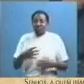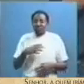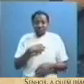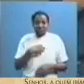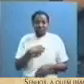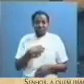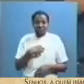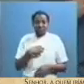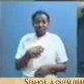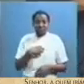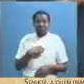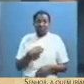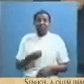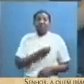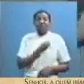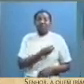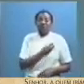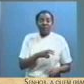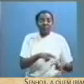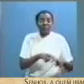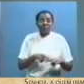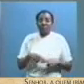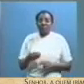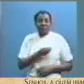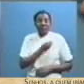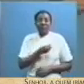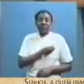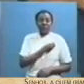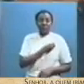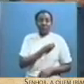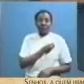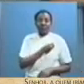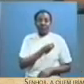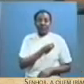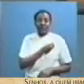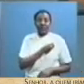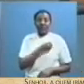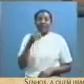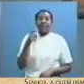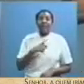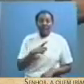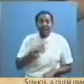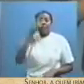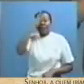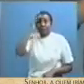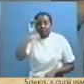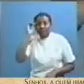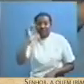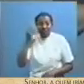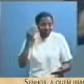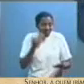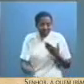O encardido, ele sabe trabalhar muito bem dentro de nós. Ora, você é filho de